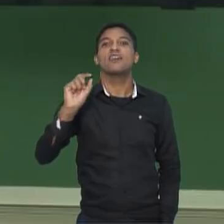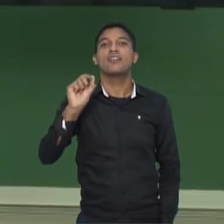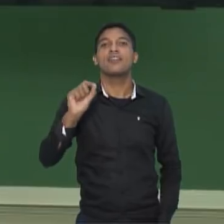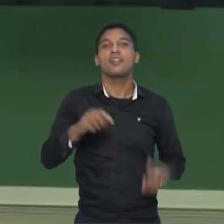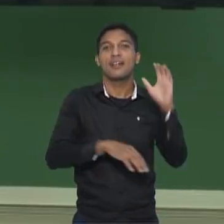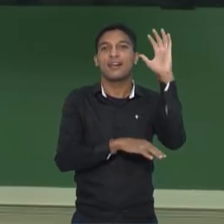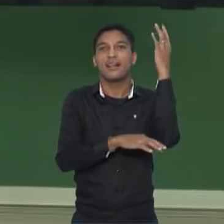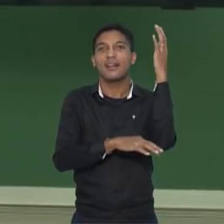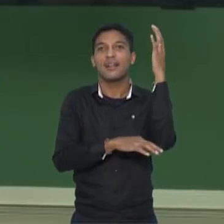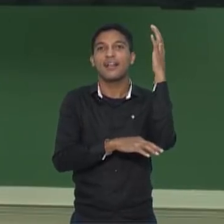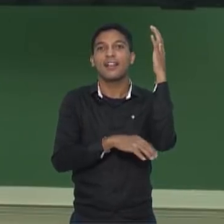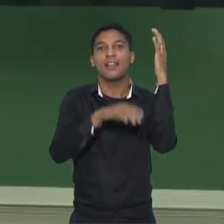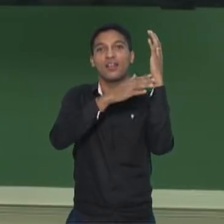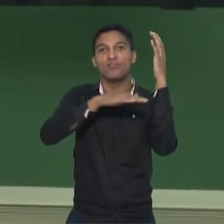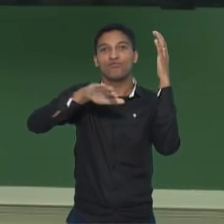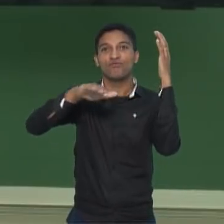que